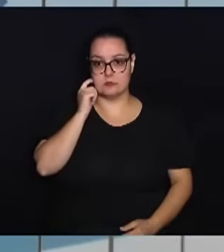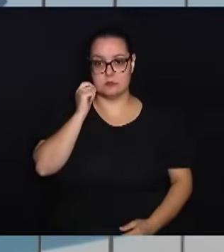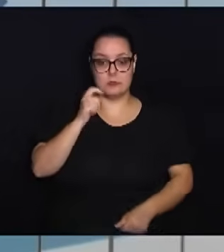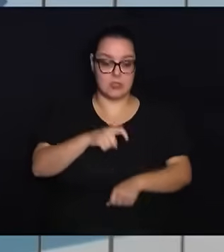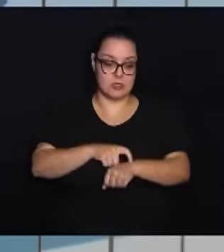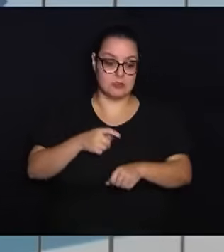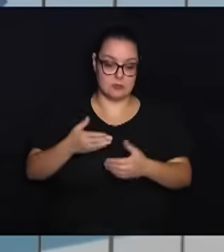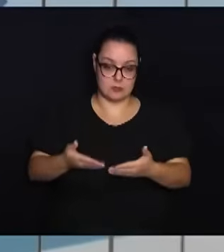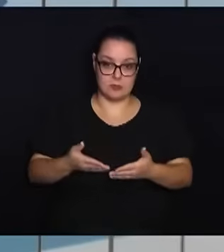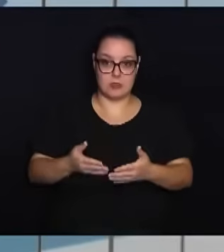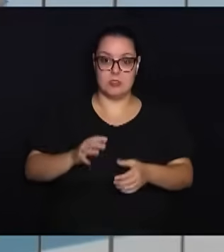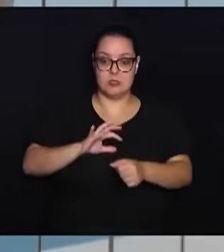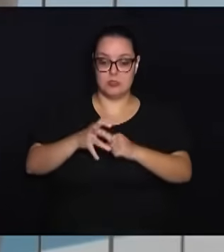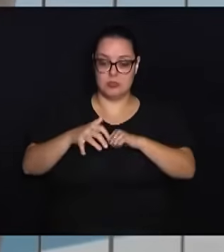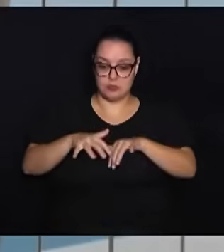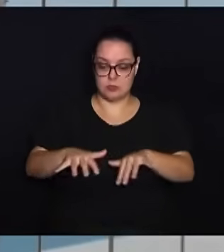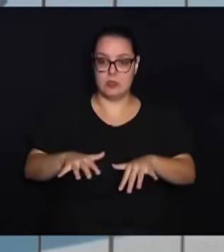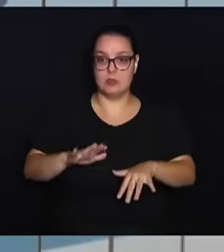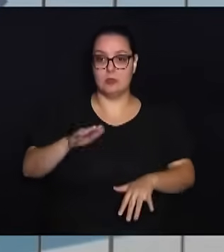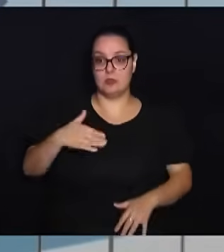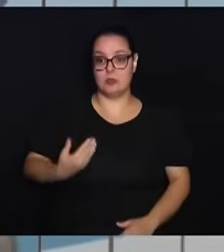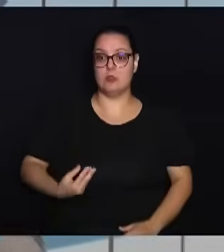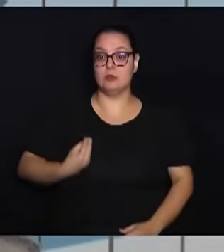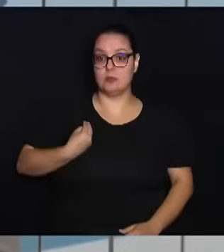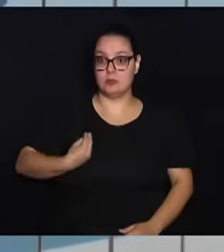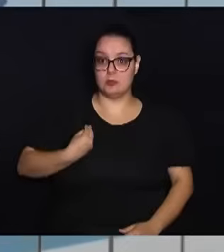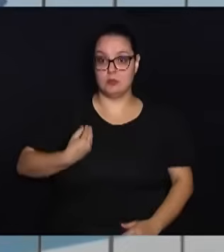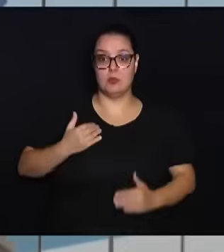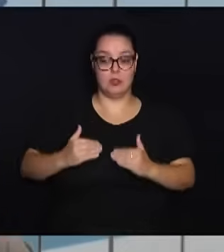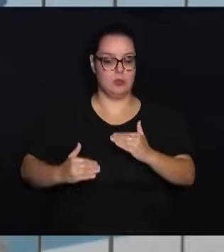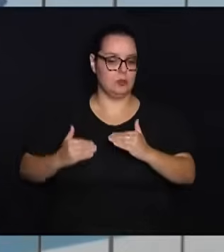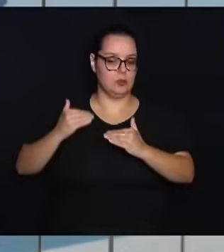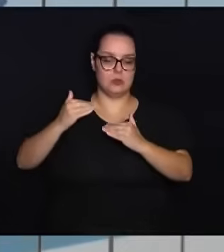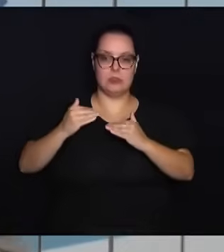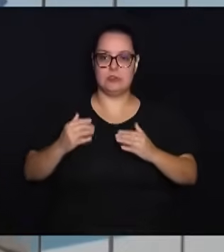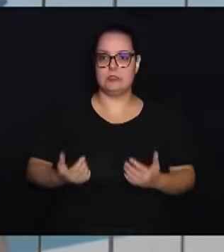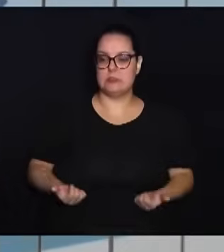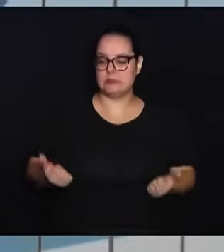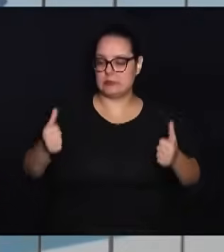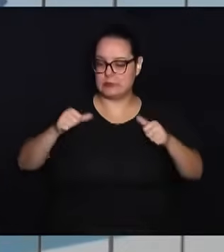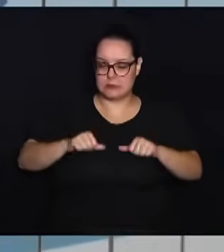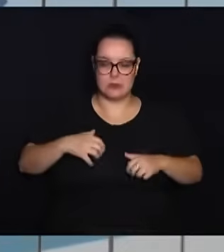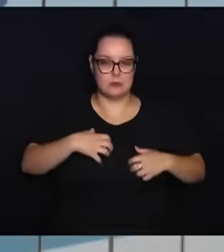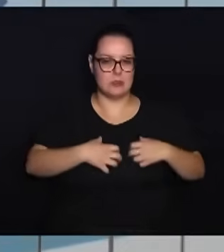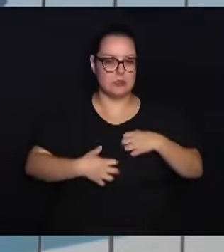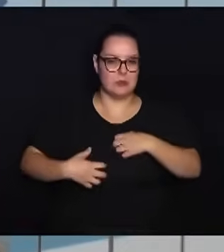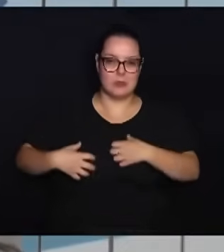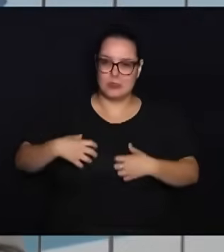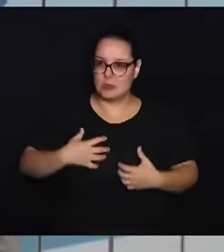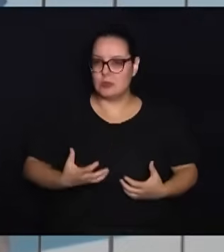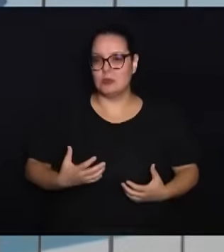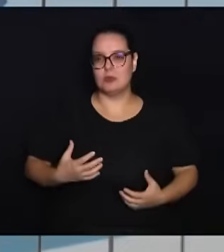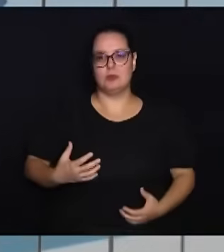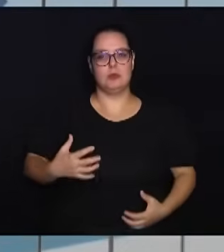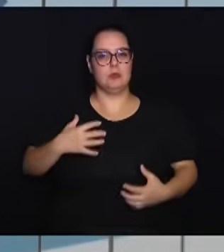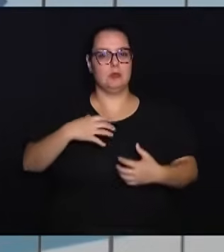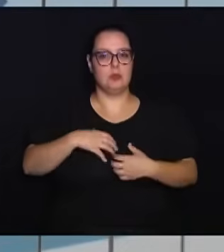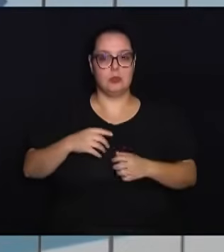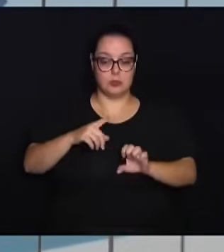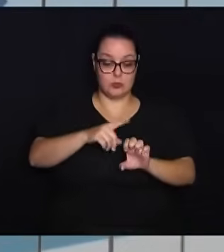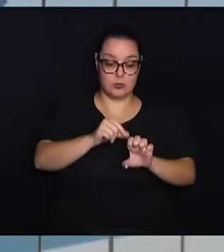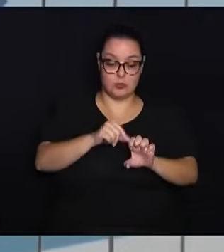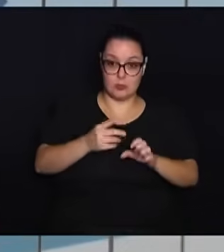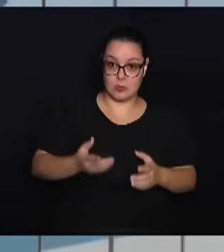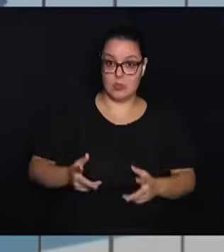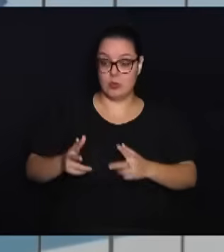período de pandemia, quando eu estava vivendo o auge ali desse caos emocional, tanto do empreendedorismo quanto